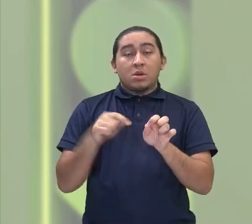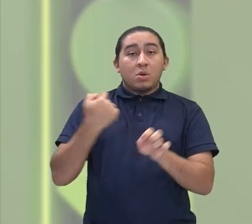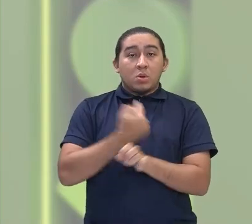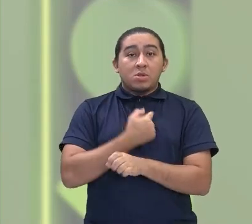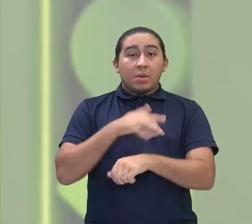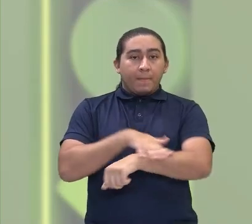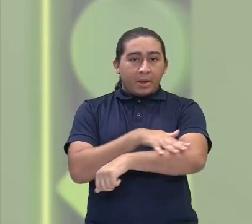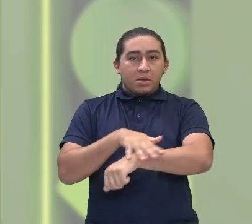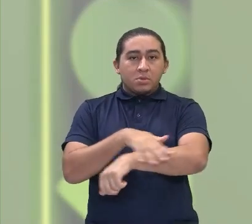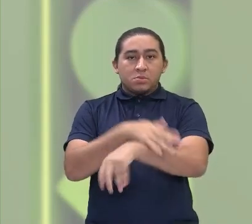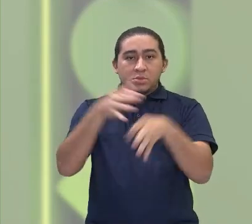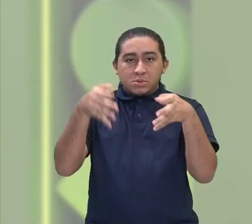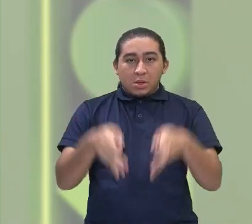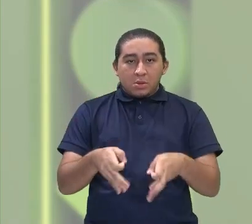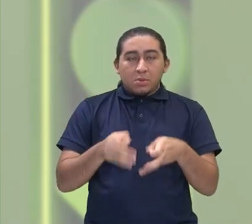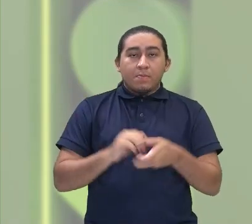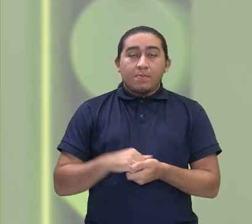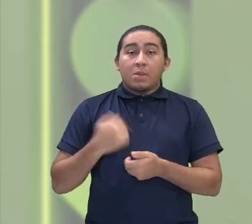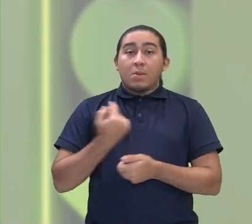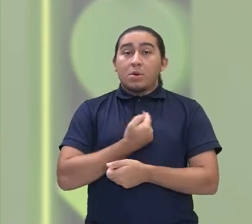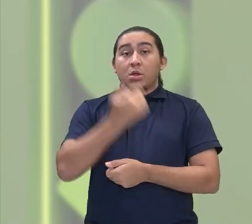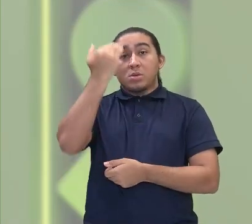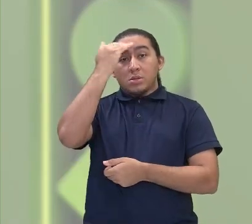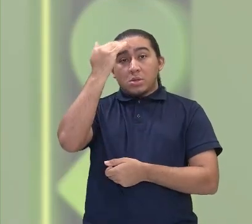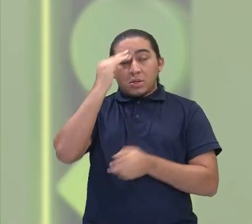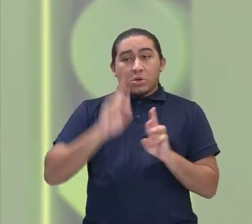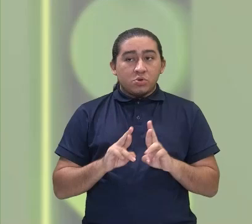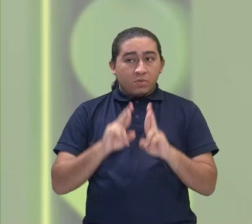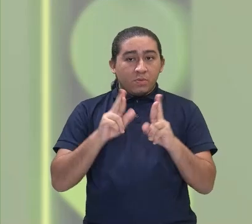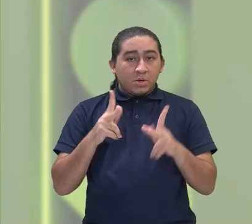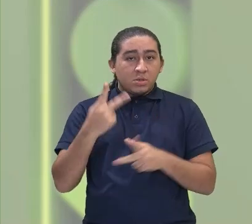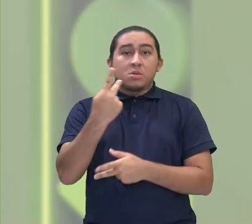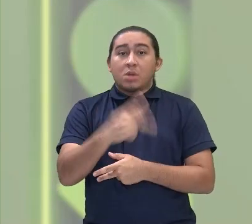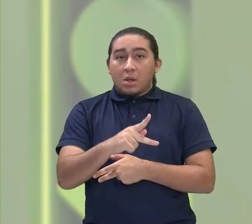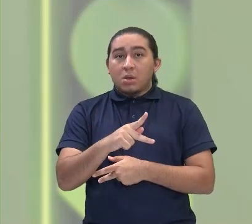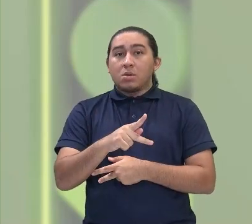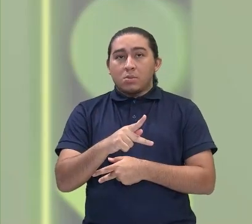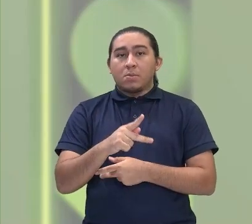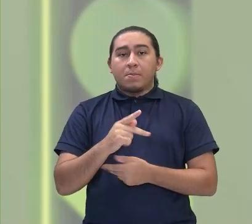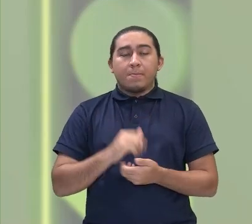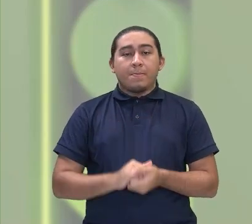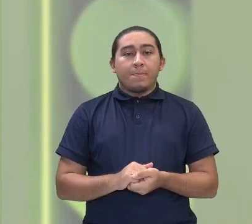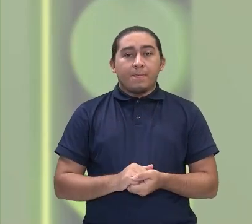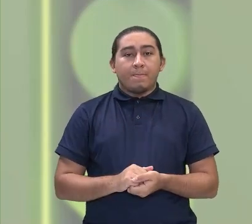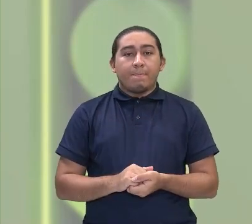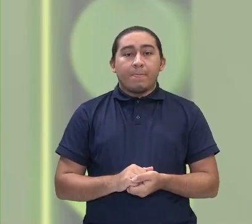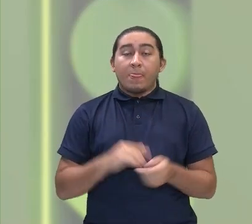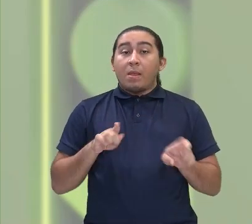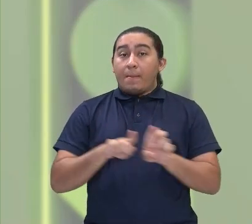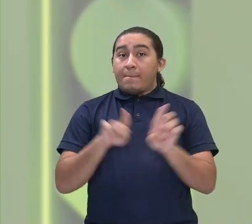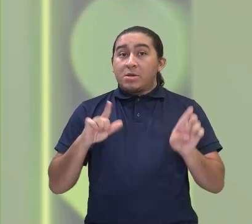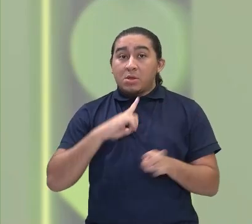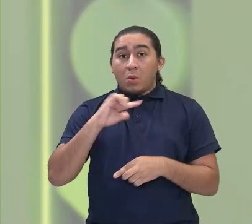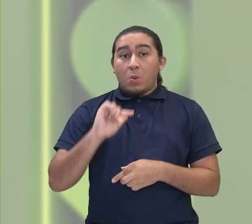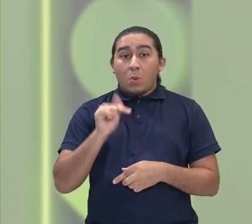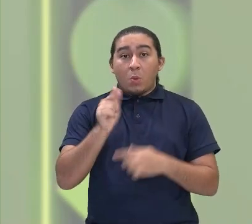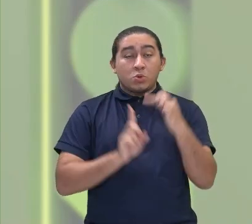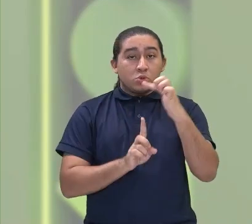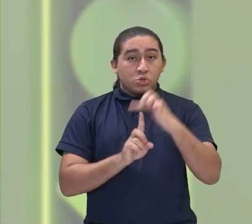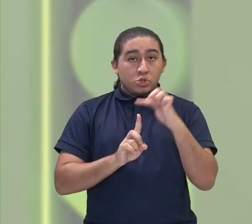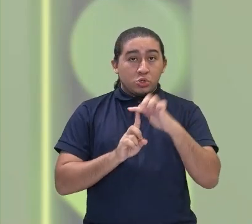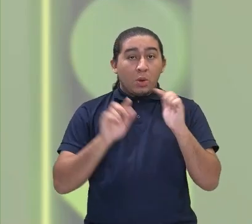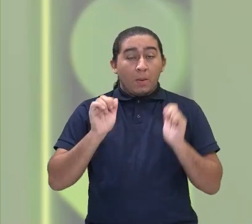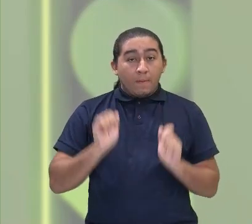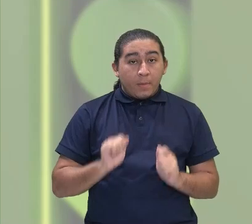pele, certo? Então, para a gente entender essa diferença de glândulas endócrinas e exócrinas. Mas a gente tem um outro tipo de glândula que ela pode